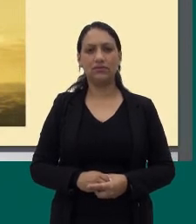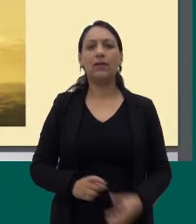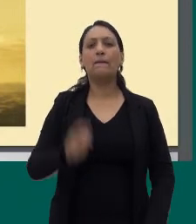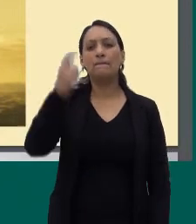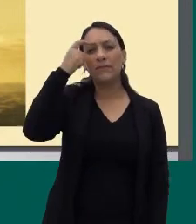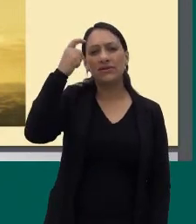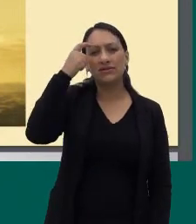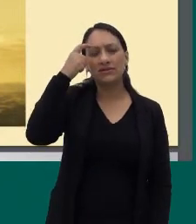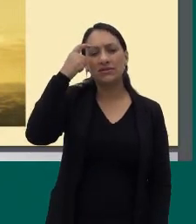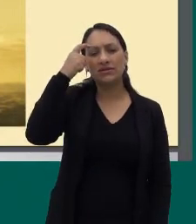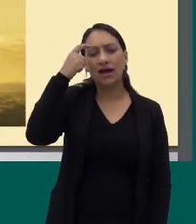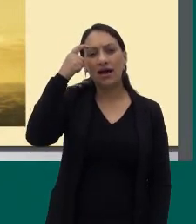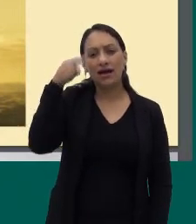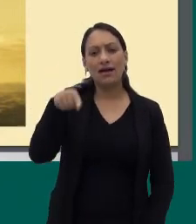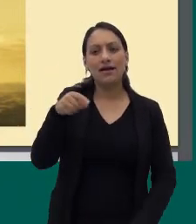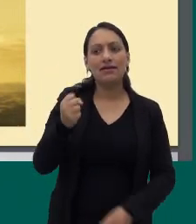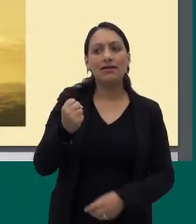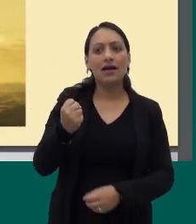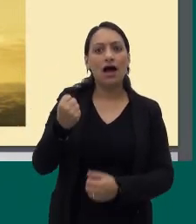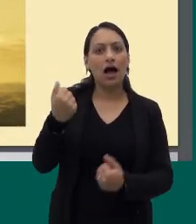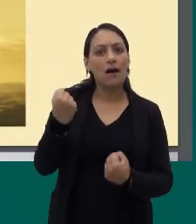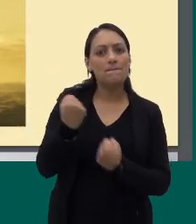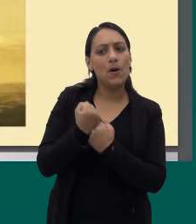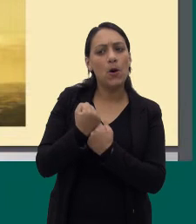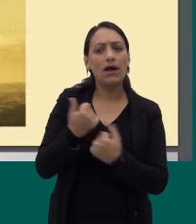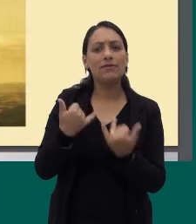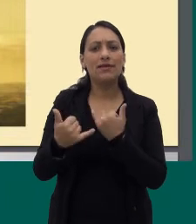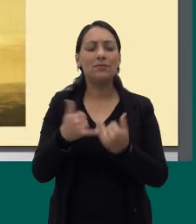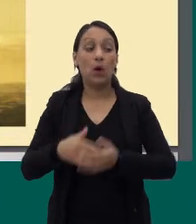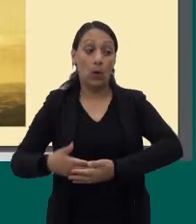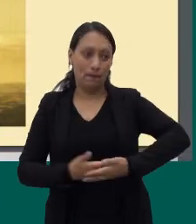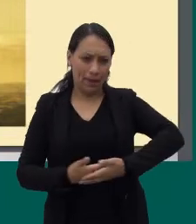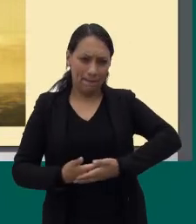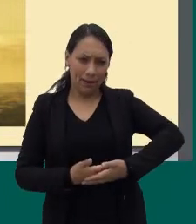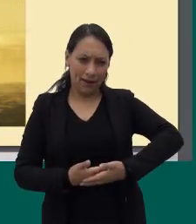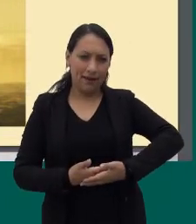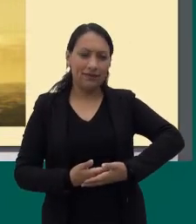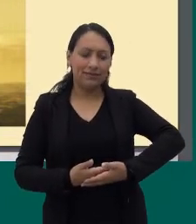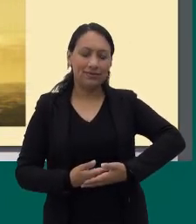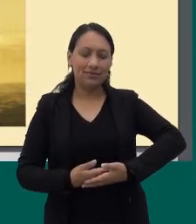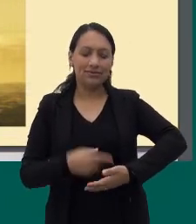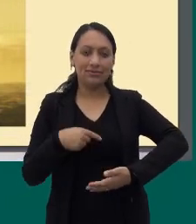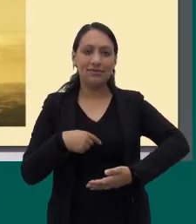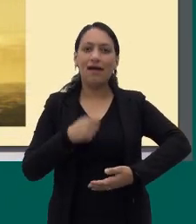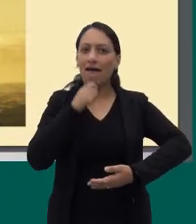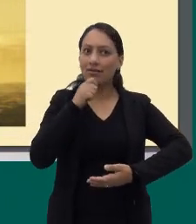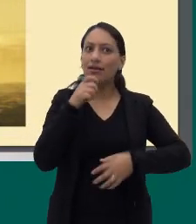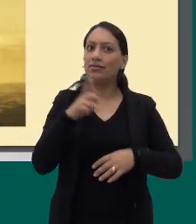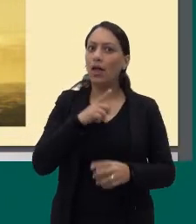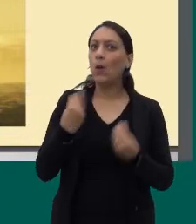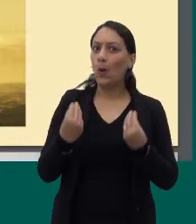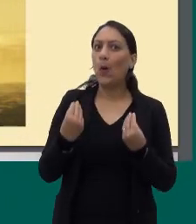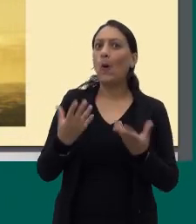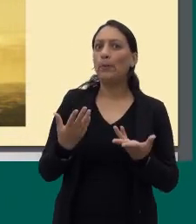que daqui a pouco aquele amparo lá, o bebê que não teve, ainda tem como encontrar, né?